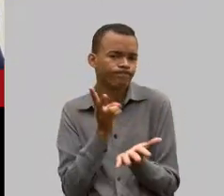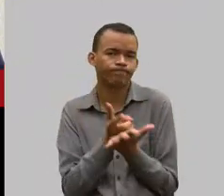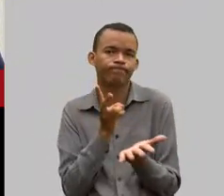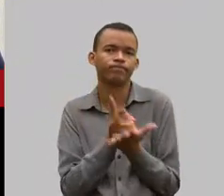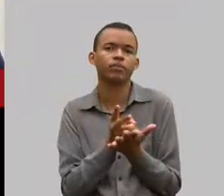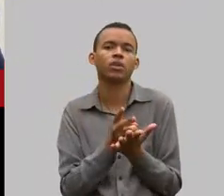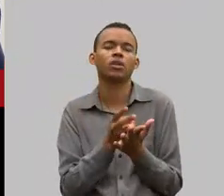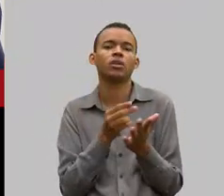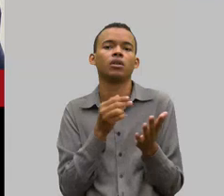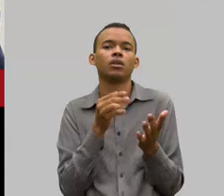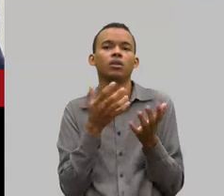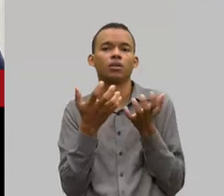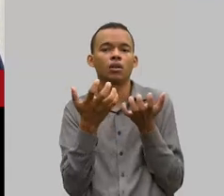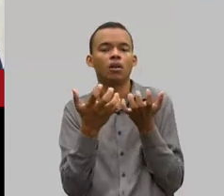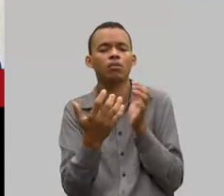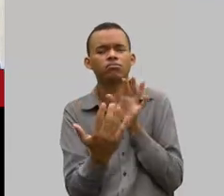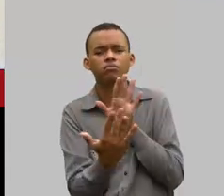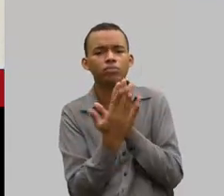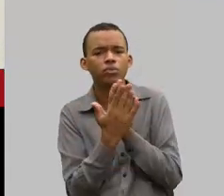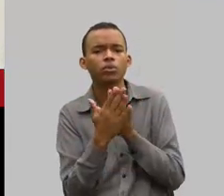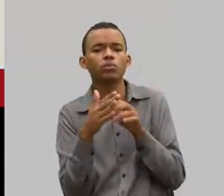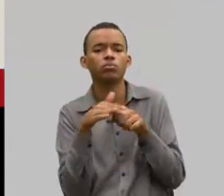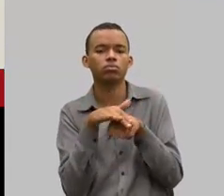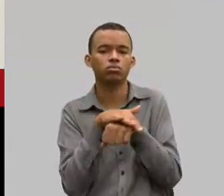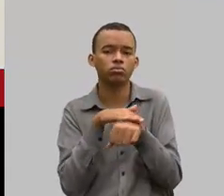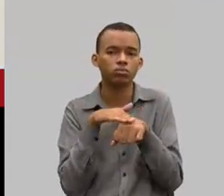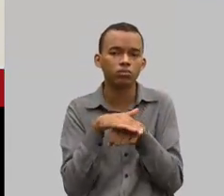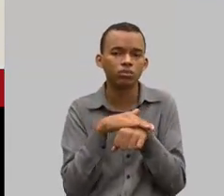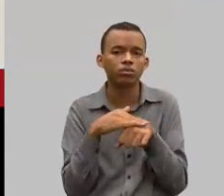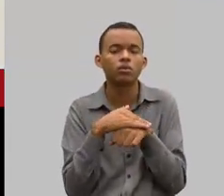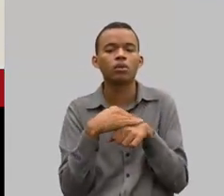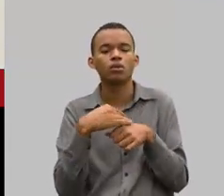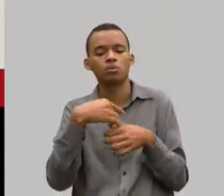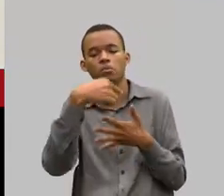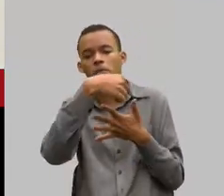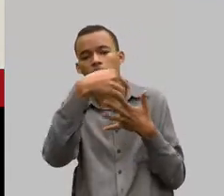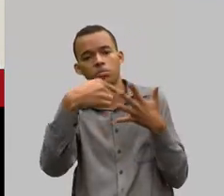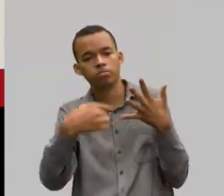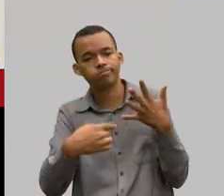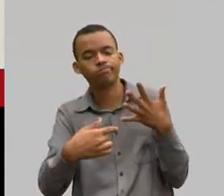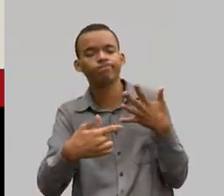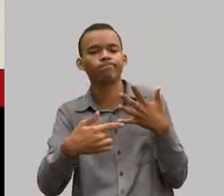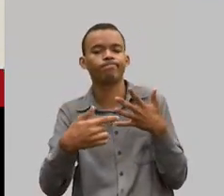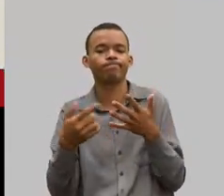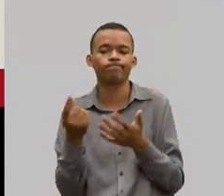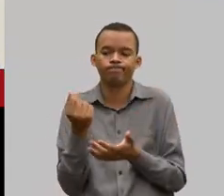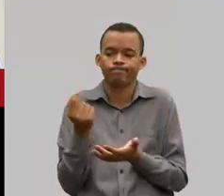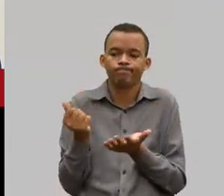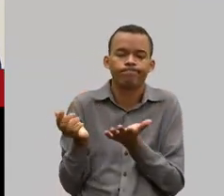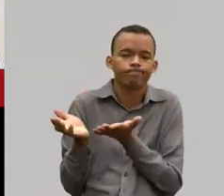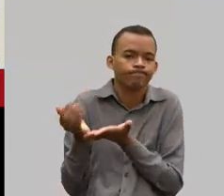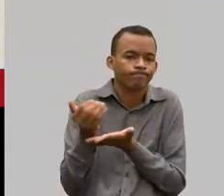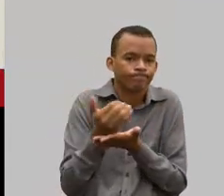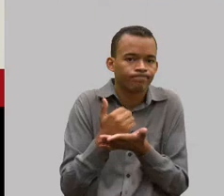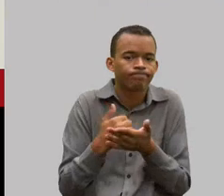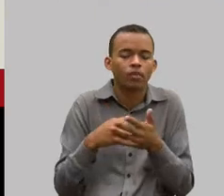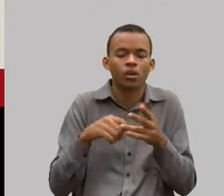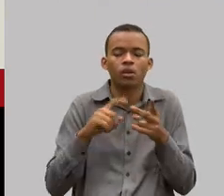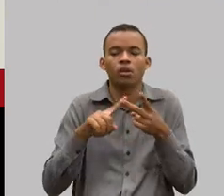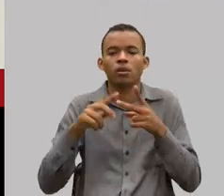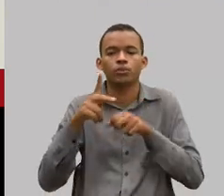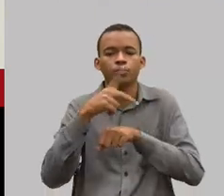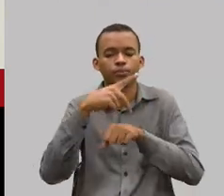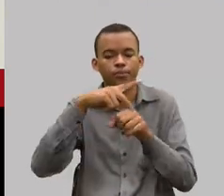que quiserem conversar falar de qualquer uma das nossas atribuições seja de captação de recursos área internacional